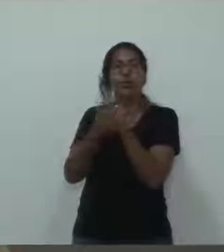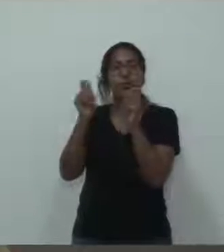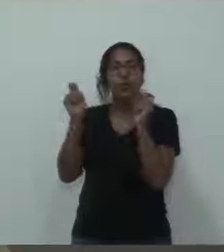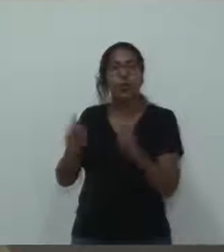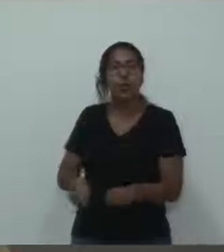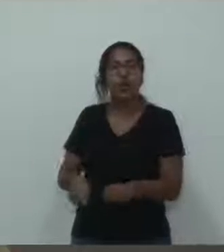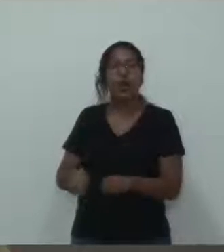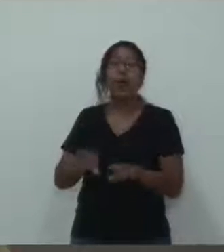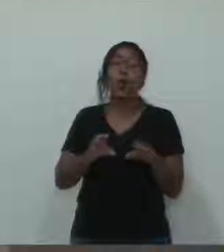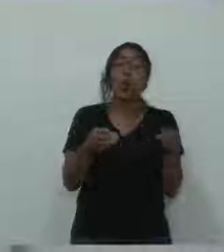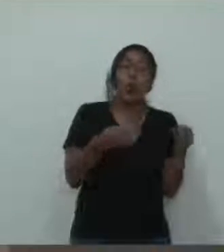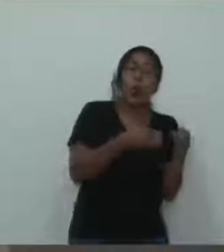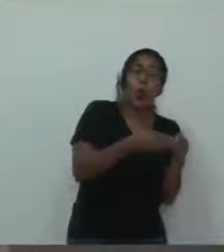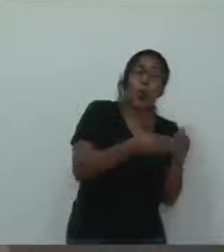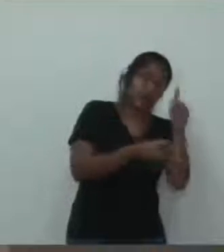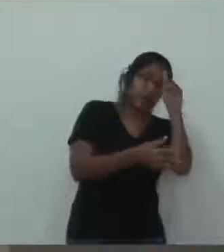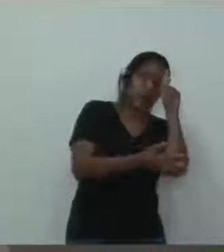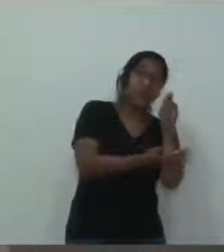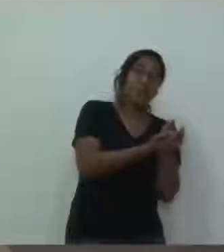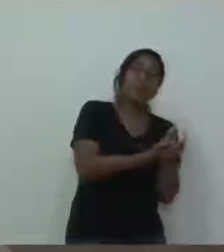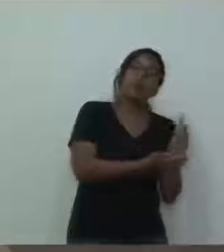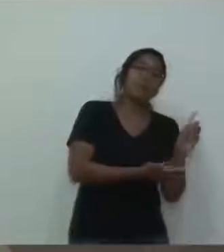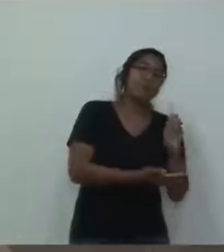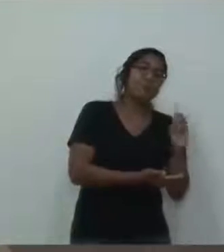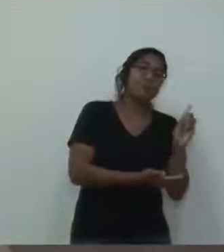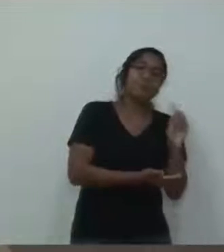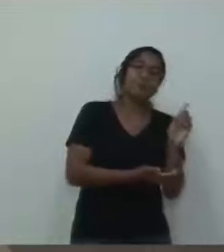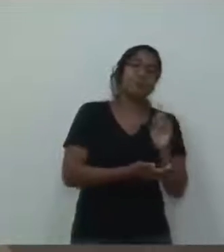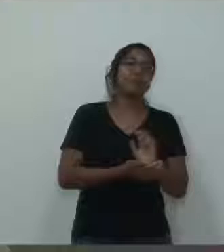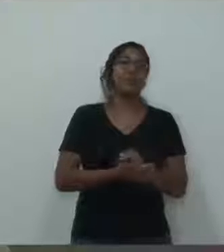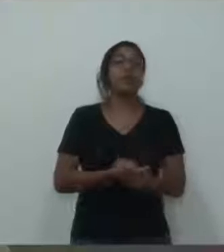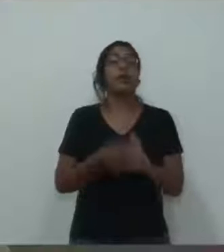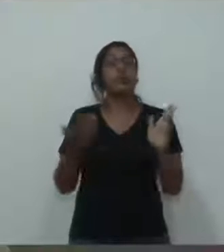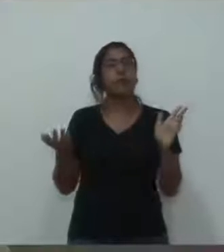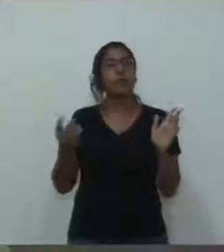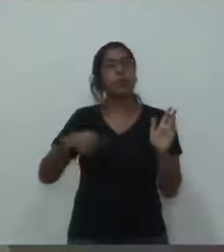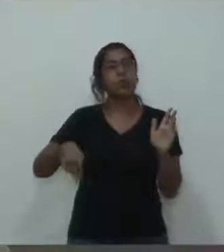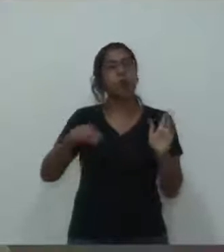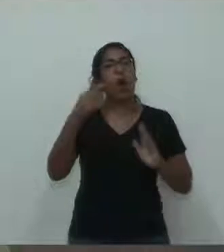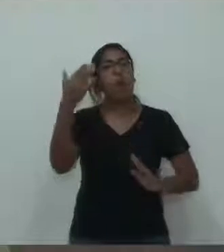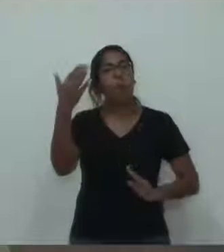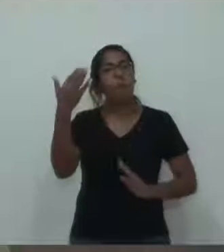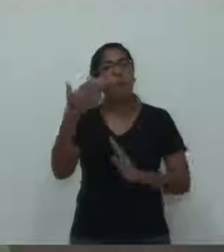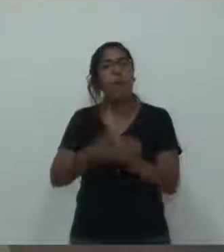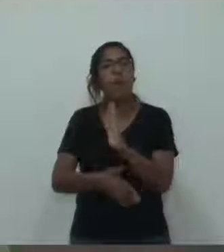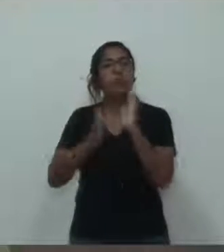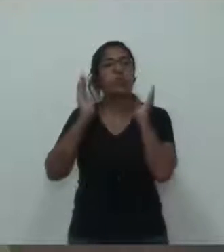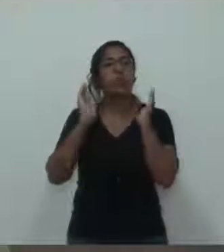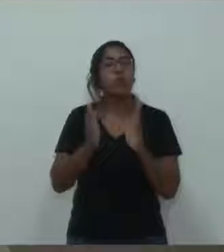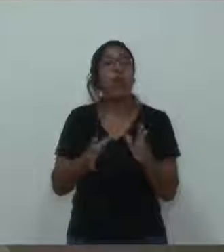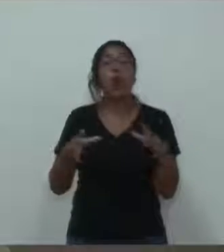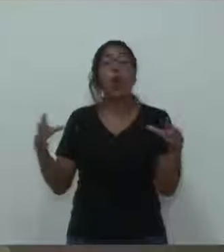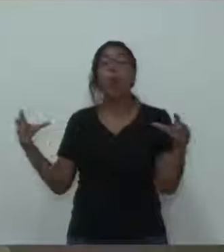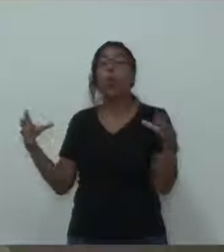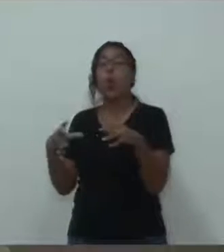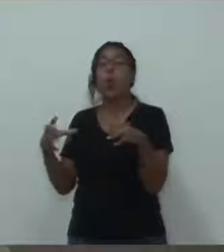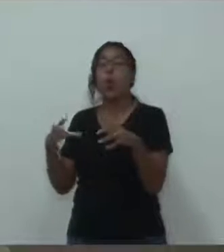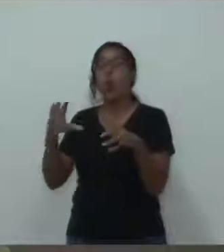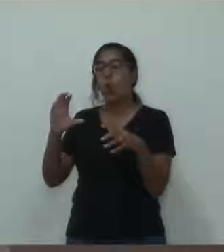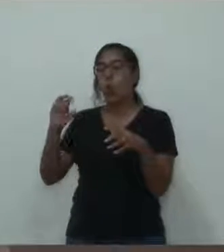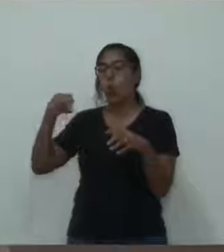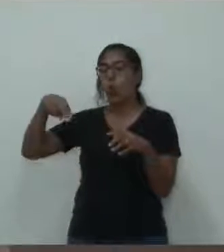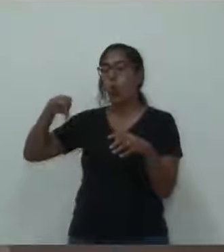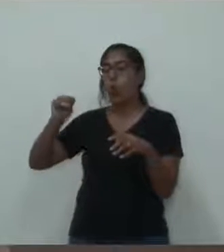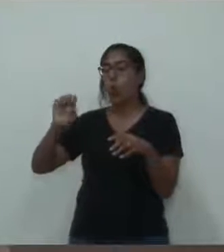uma comissão não. Então, isso nós já aprovamos nessa, que vai a mudança de comissão para conselho, para ter esse